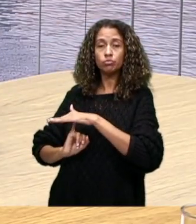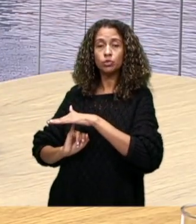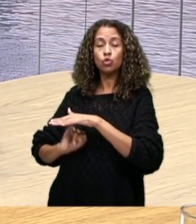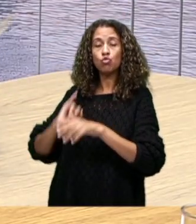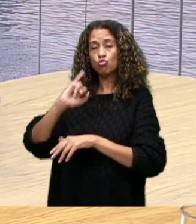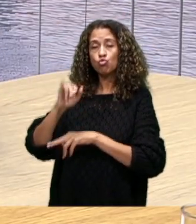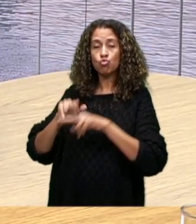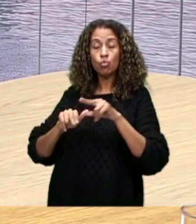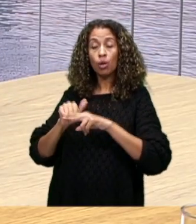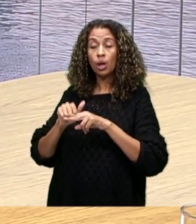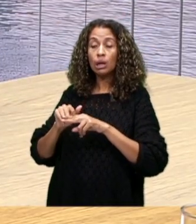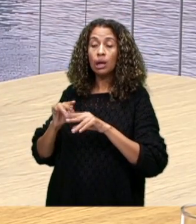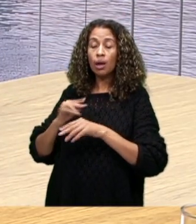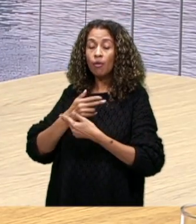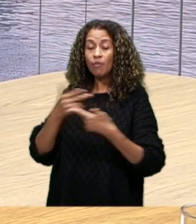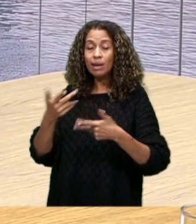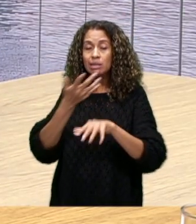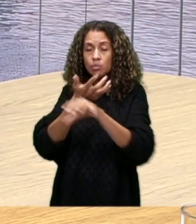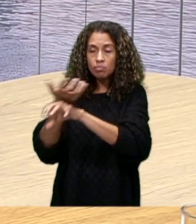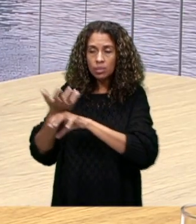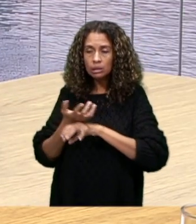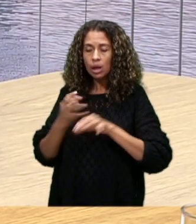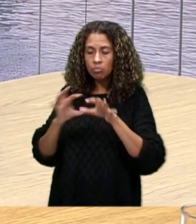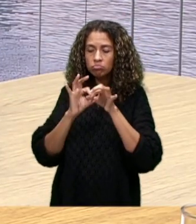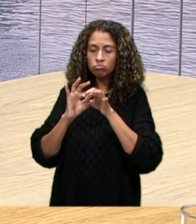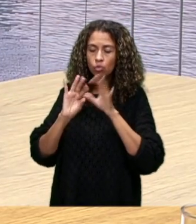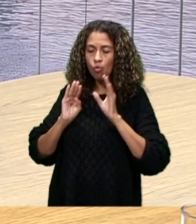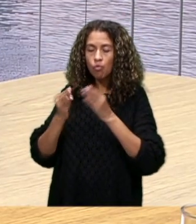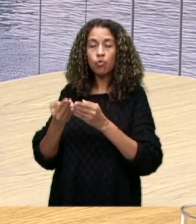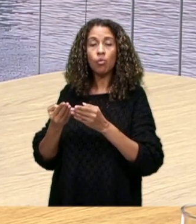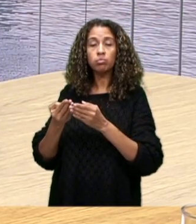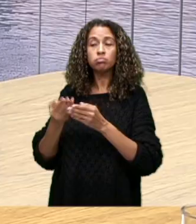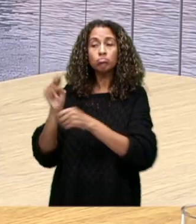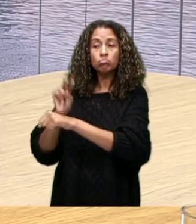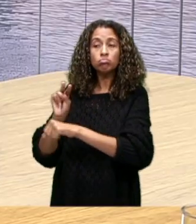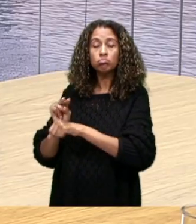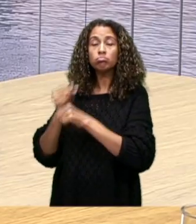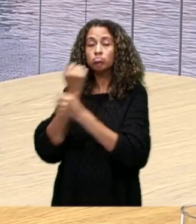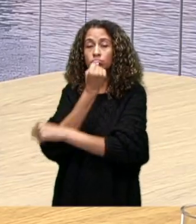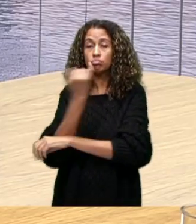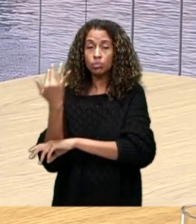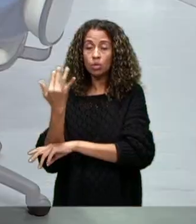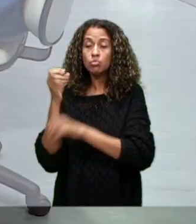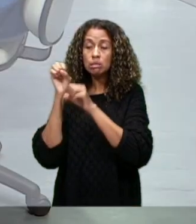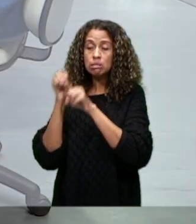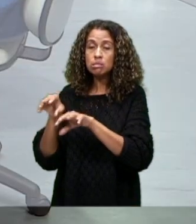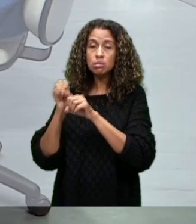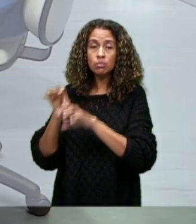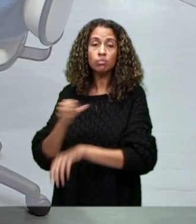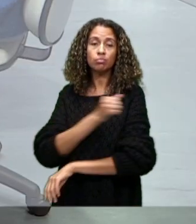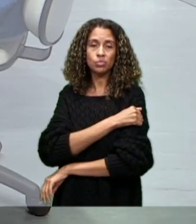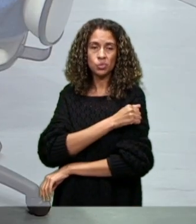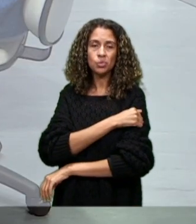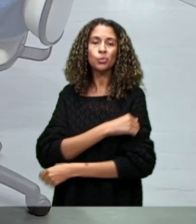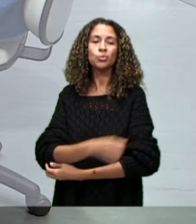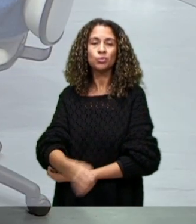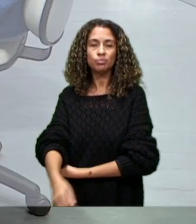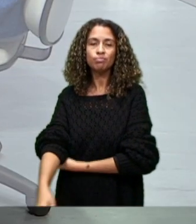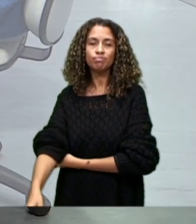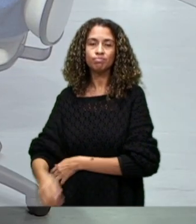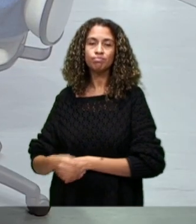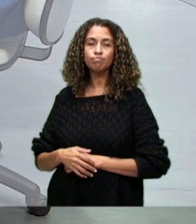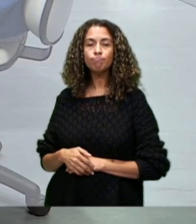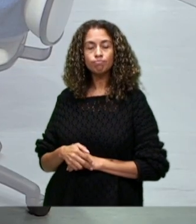Essa integração entre todas as disciplinas das pessoas, dando a conhecer, principalmente para